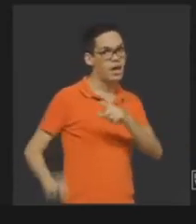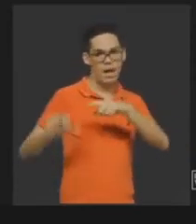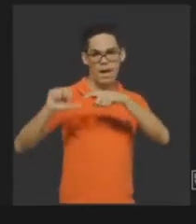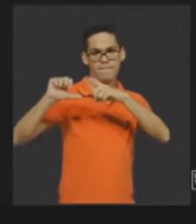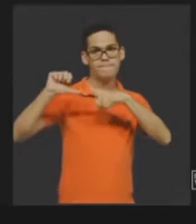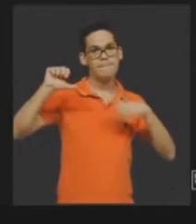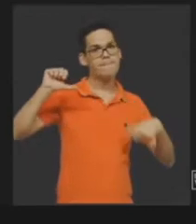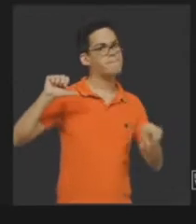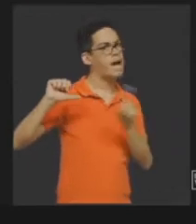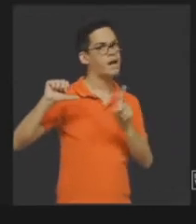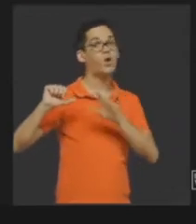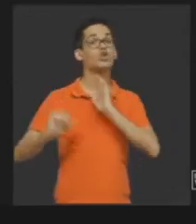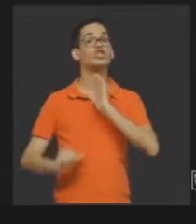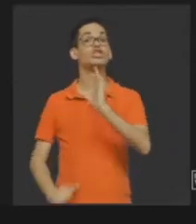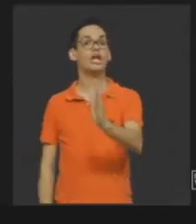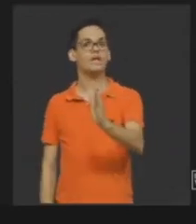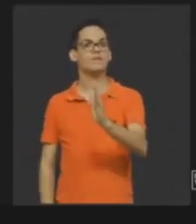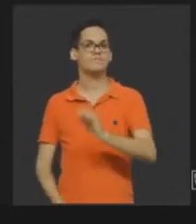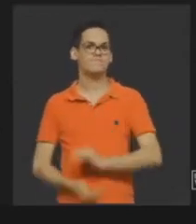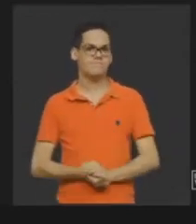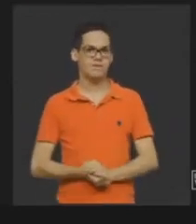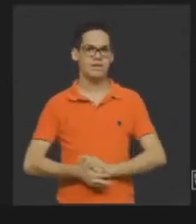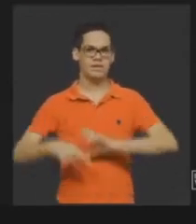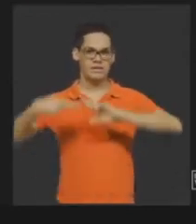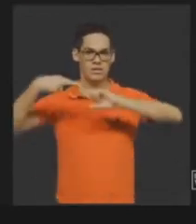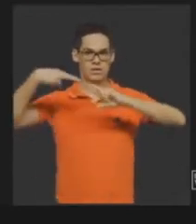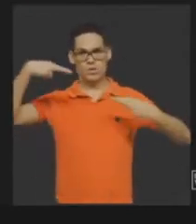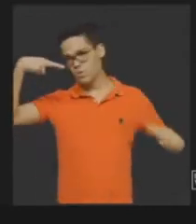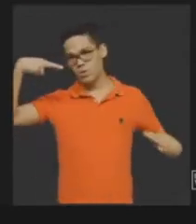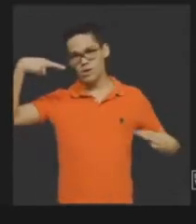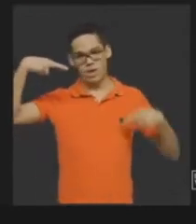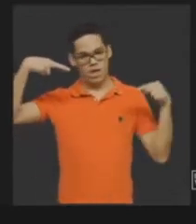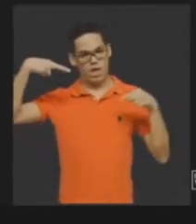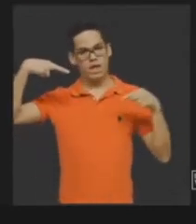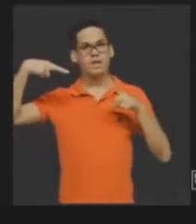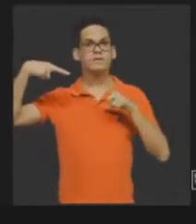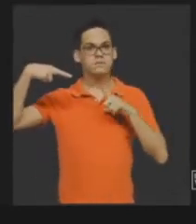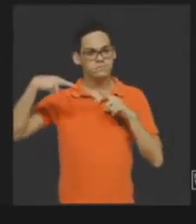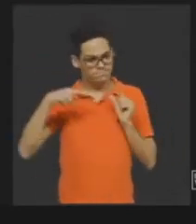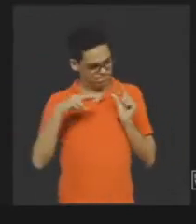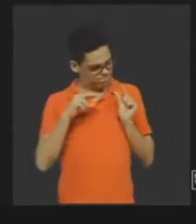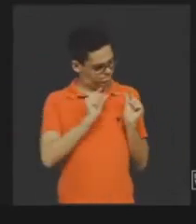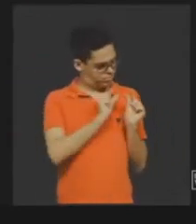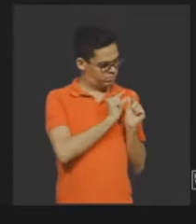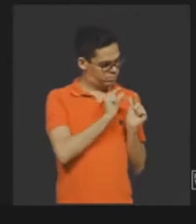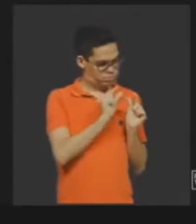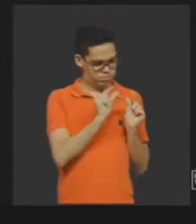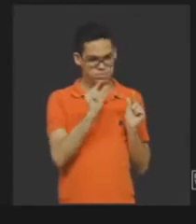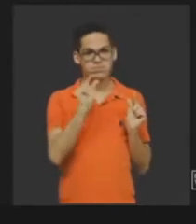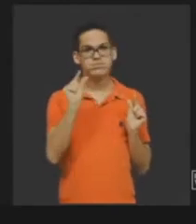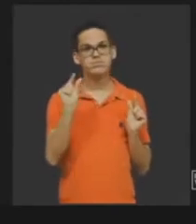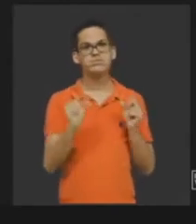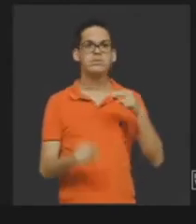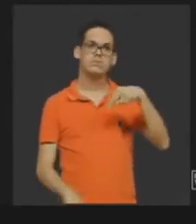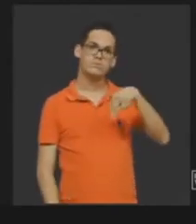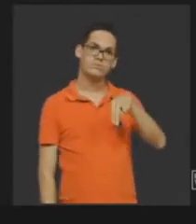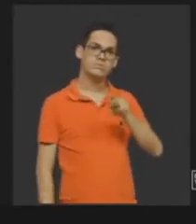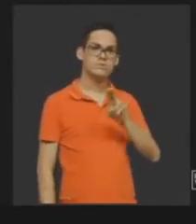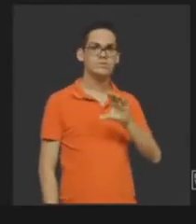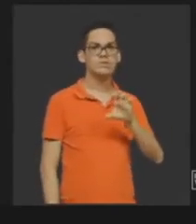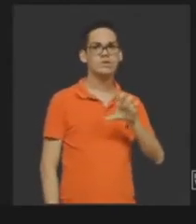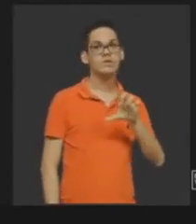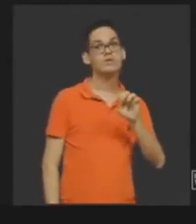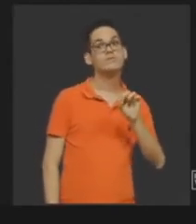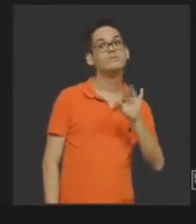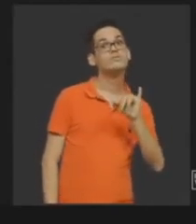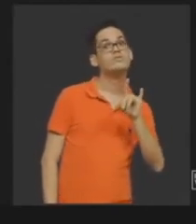mais não. É uma cadeia só. E ela também é formada por nucleotídeos, igual o DNA é formado por nucleotídeos. Ele